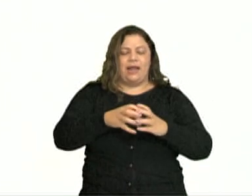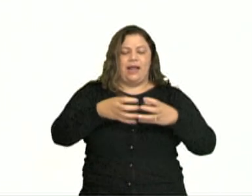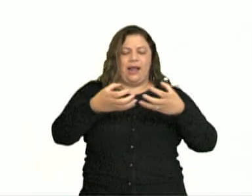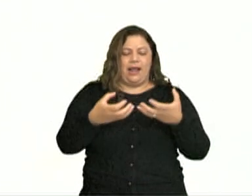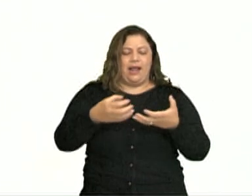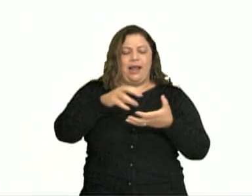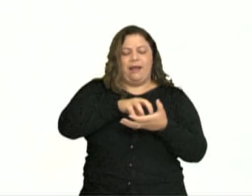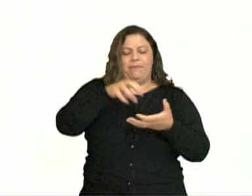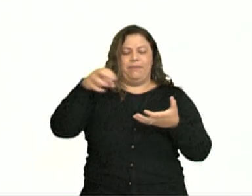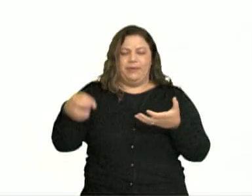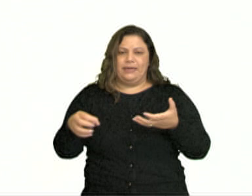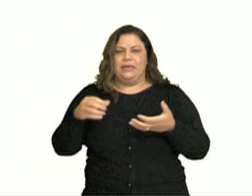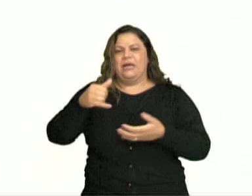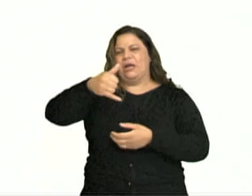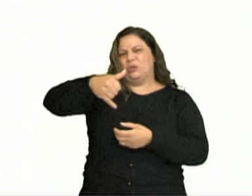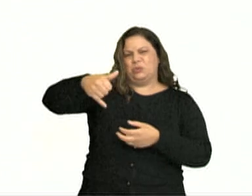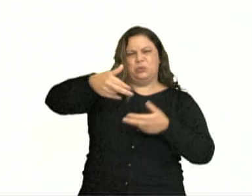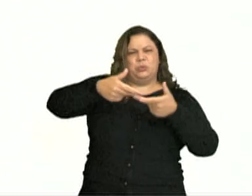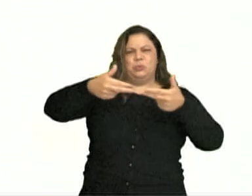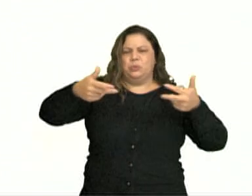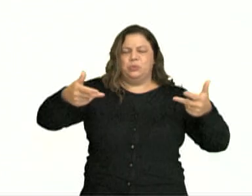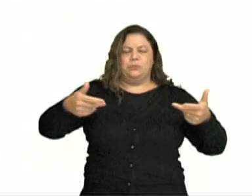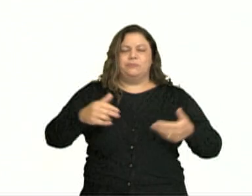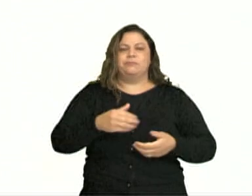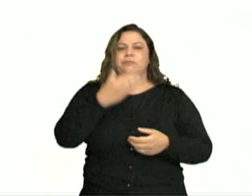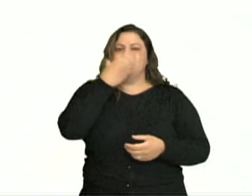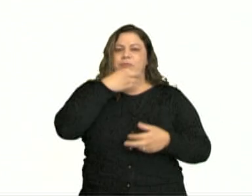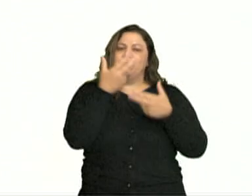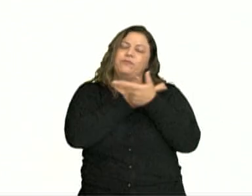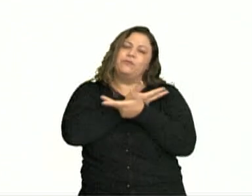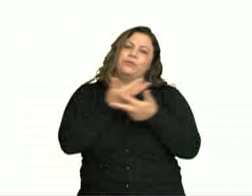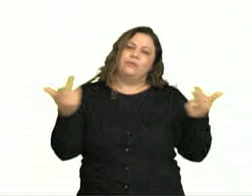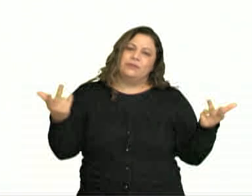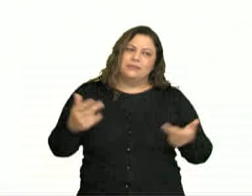são sementes, como castanha, nozes, amendoim.